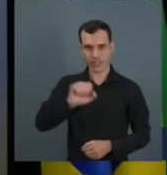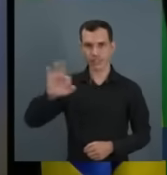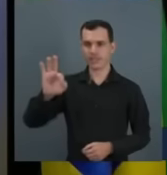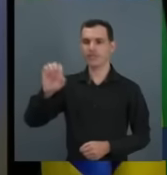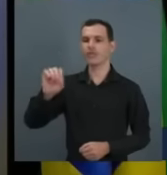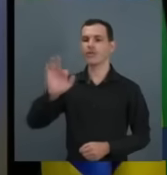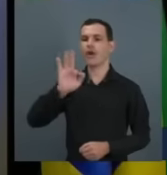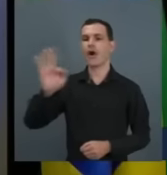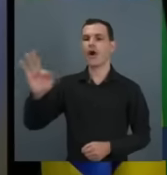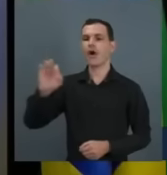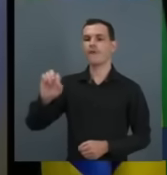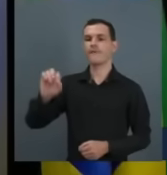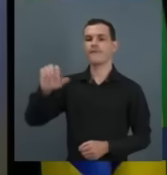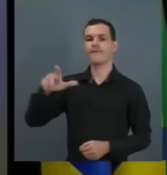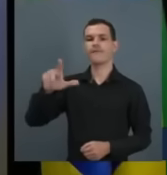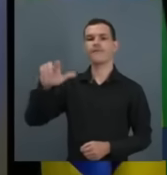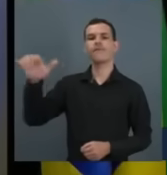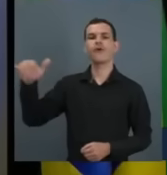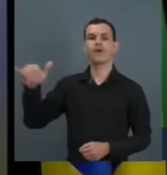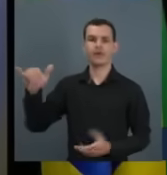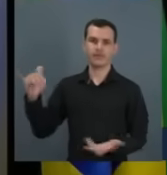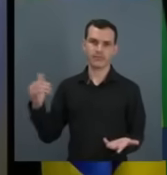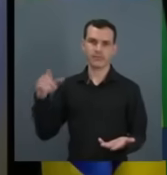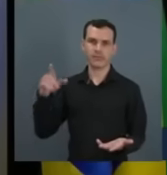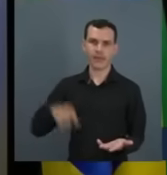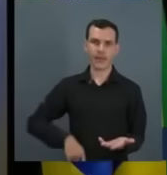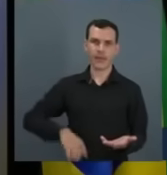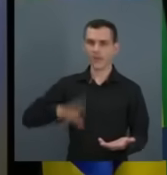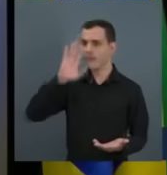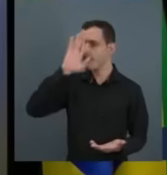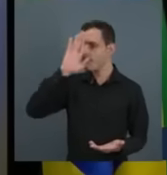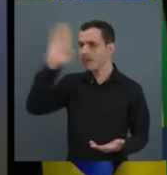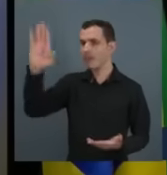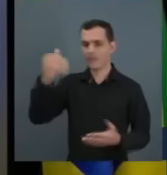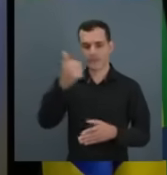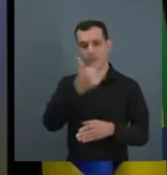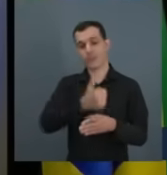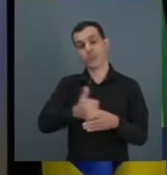O arauto da moralidade hoje no país.